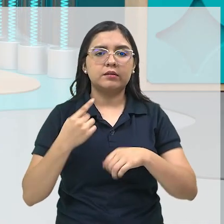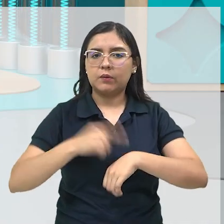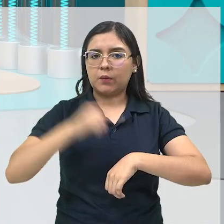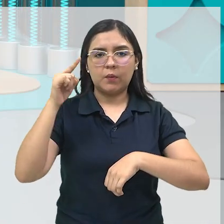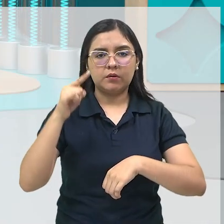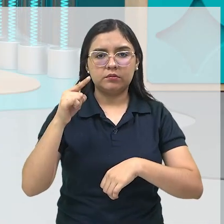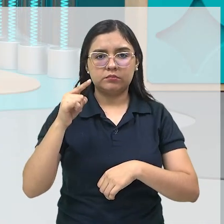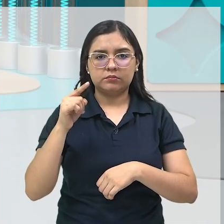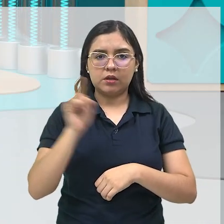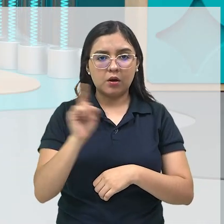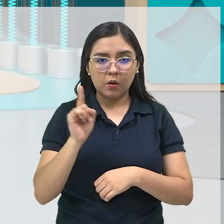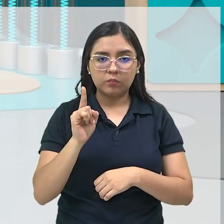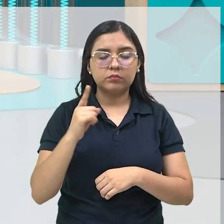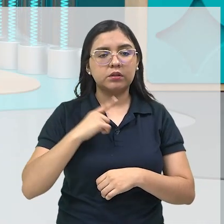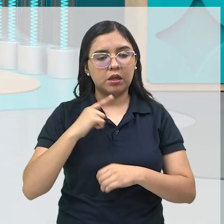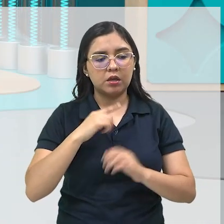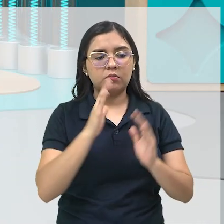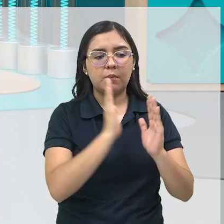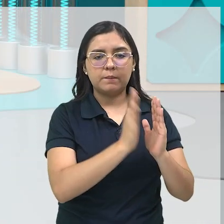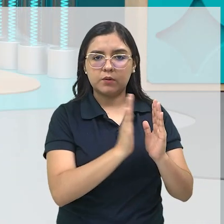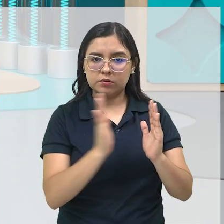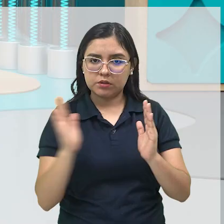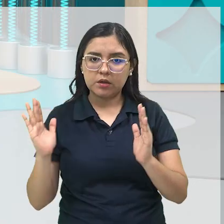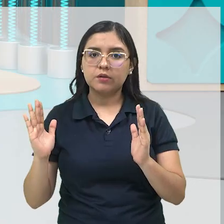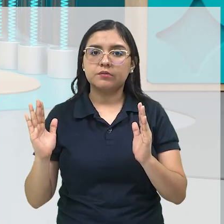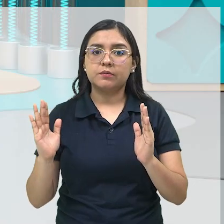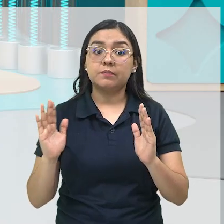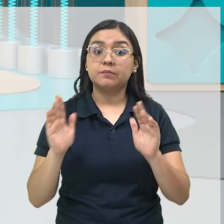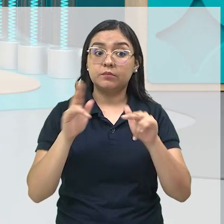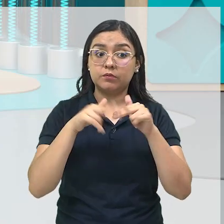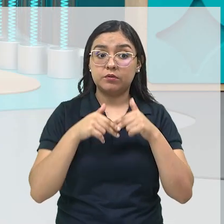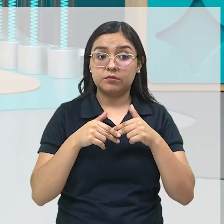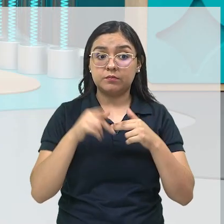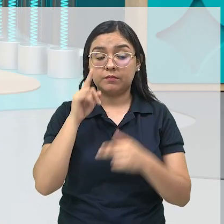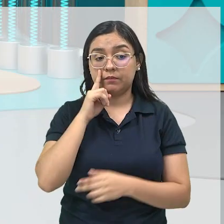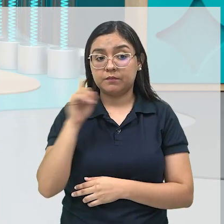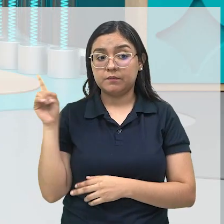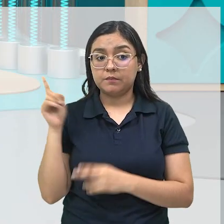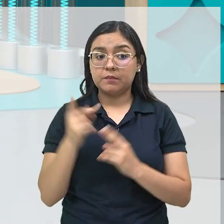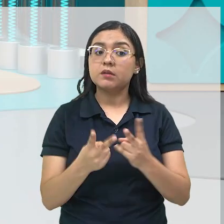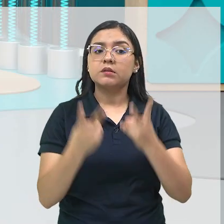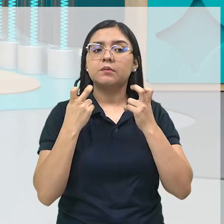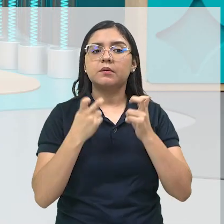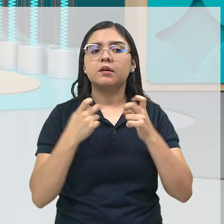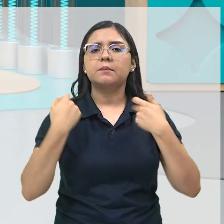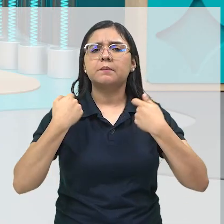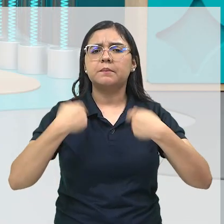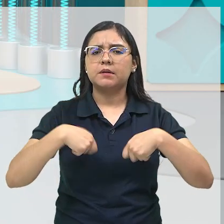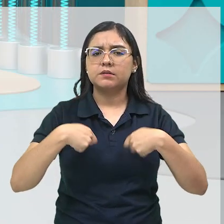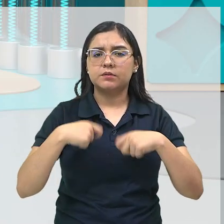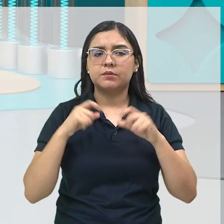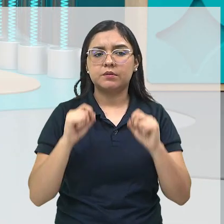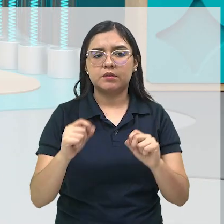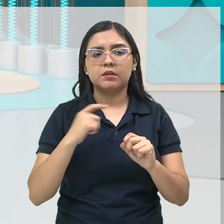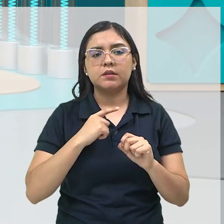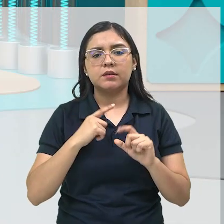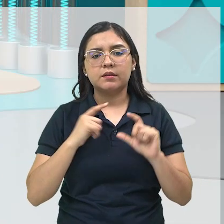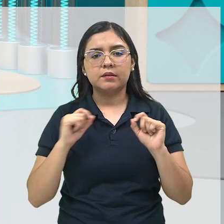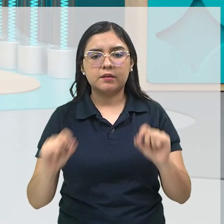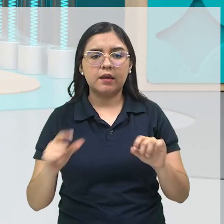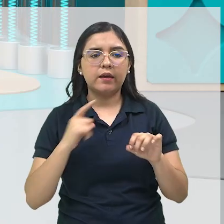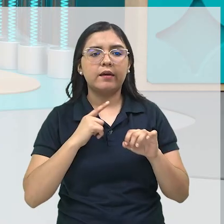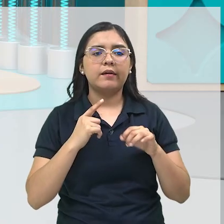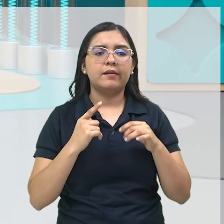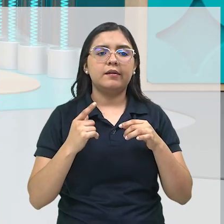é processual. Por isso, olha só, vamos perceber que é necessário trazer